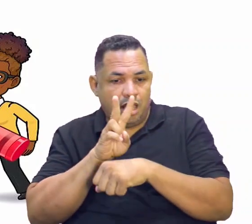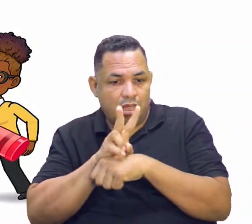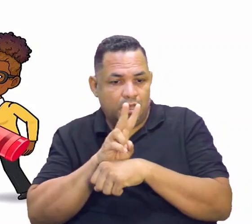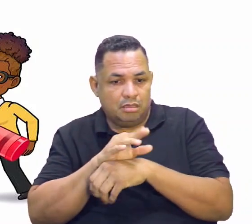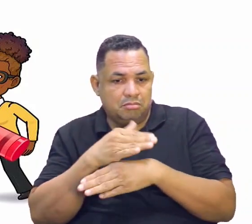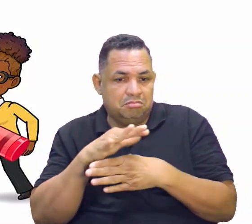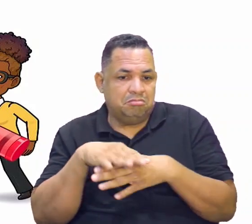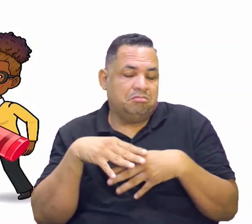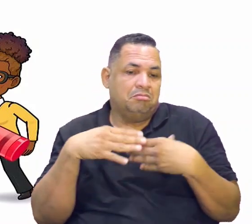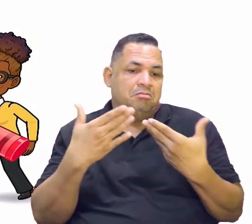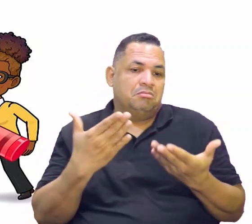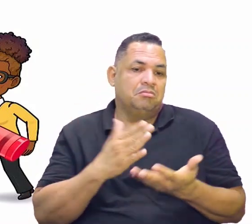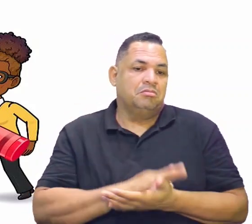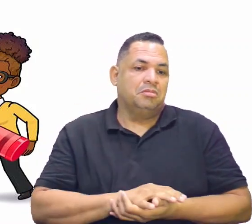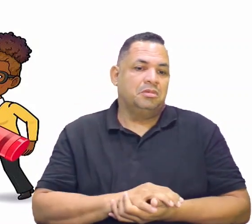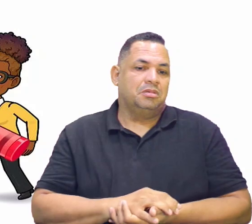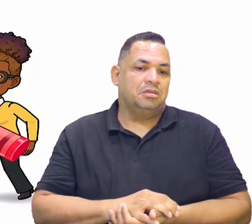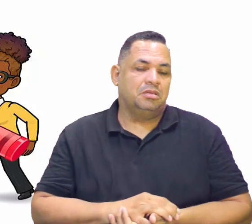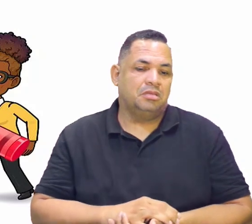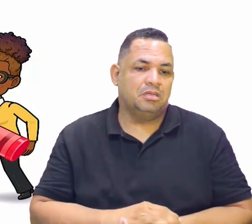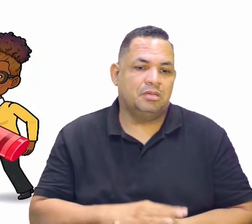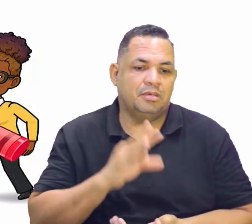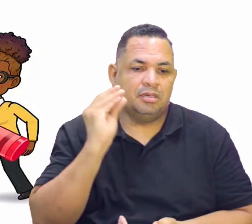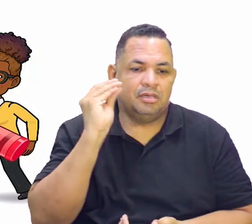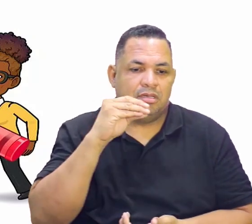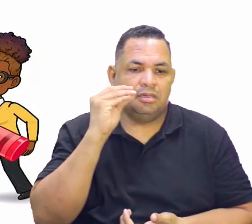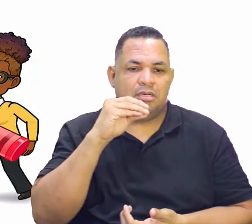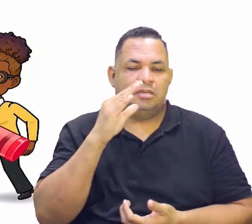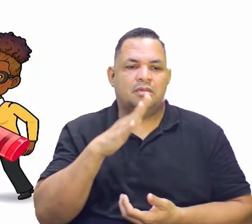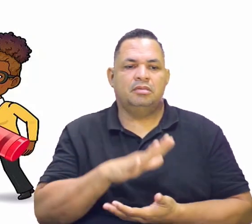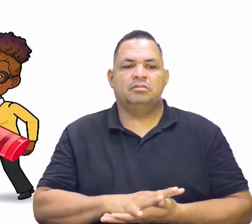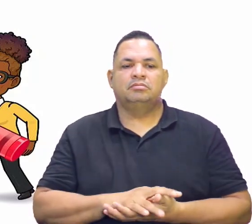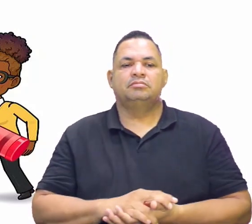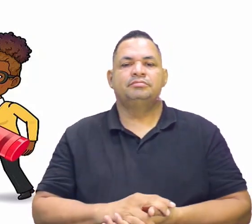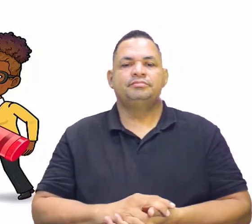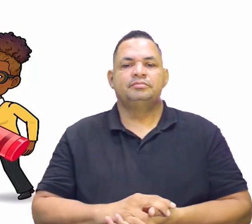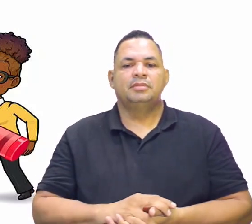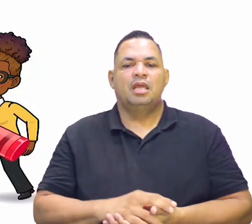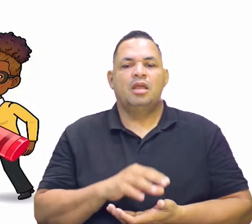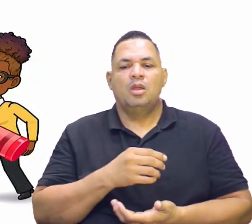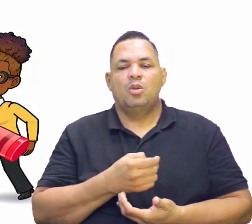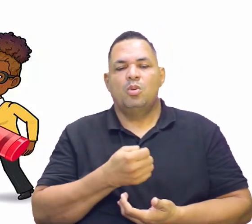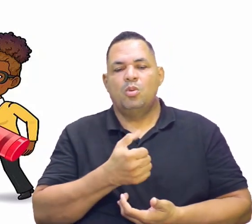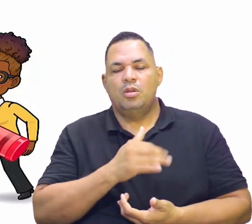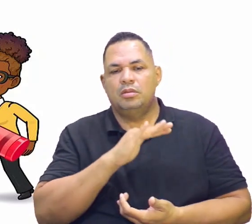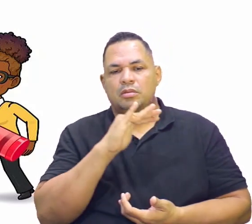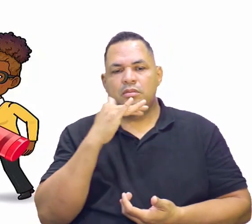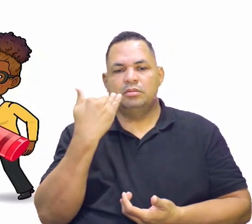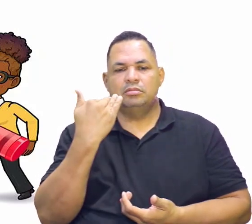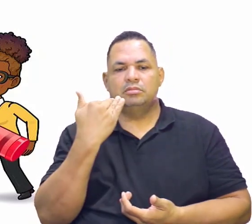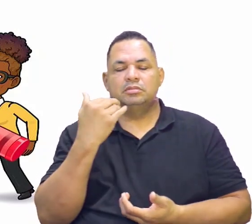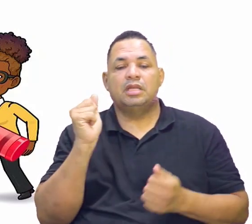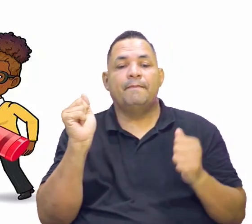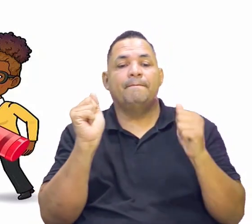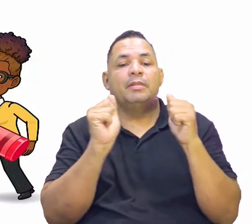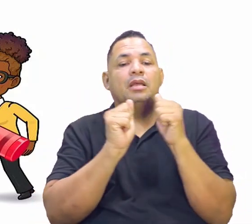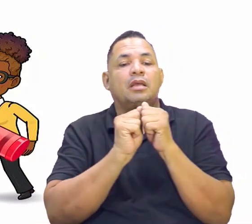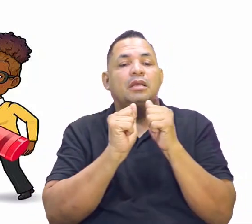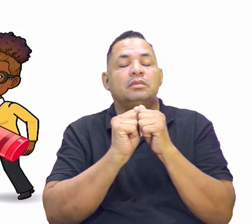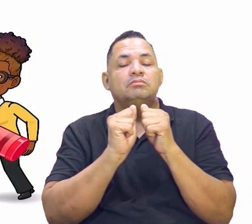ficar esmorecida, ela vai ficar fraca, vai ficar desfalecida. E olha quem está logo lá próximo.